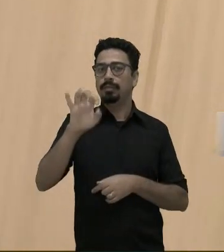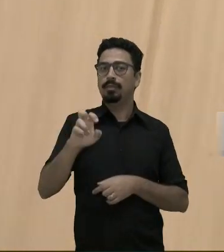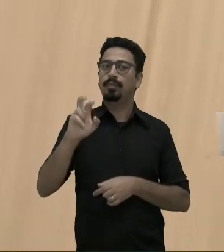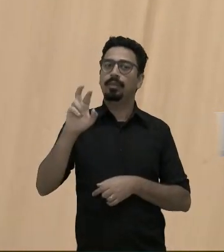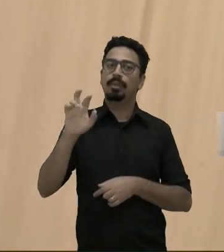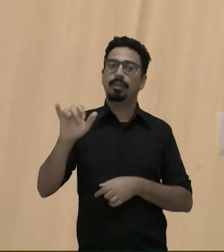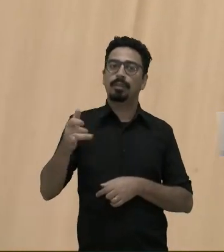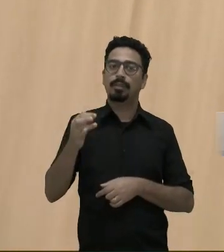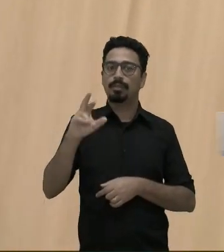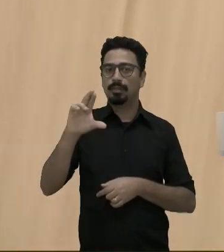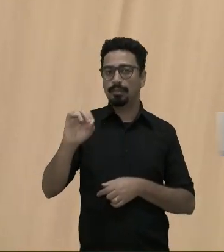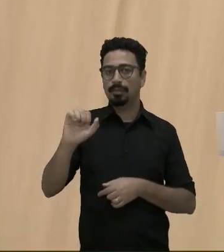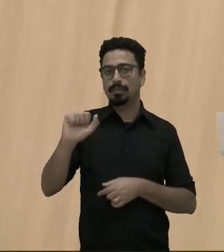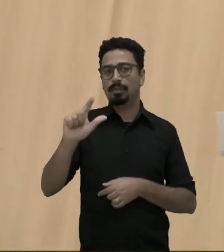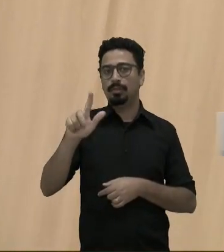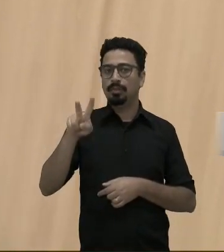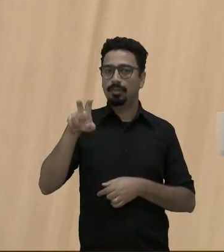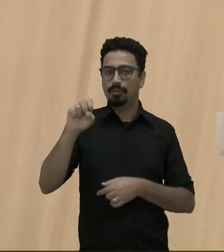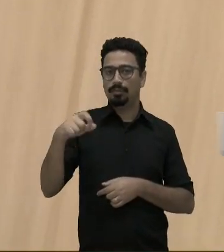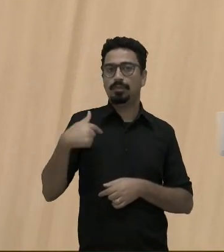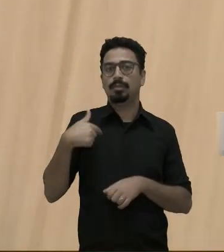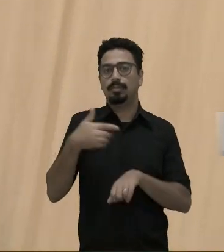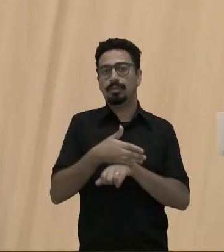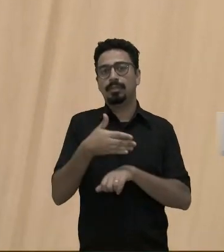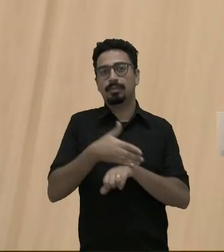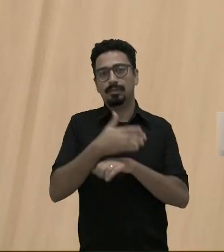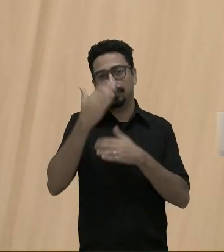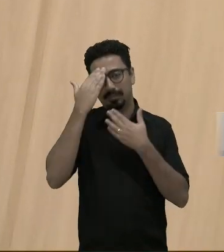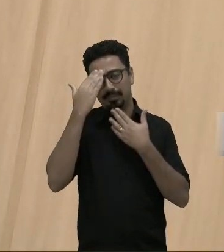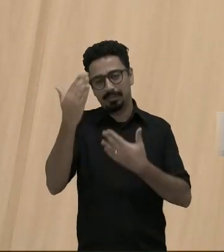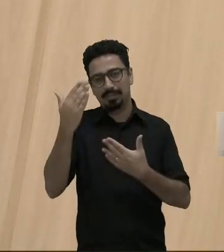parte. Muito obrigada.